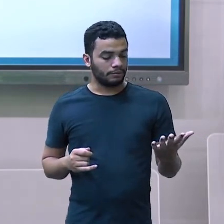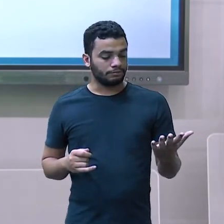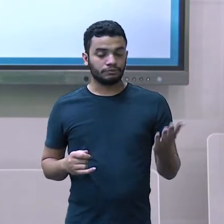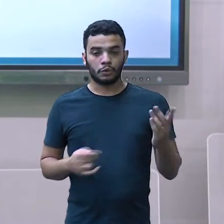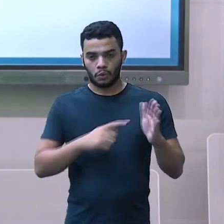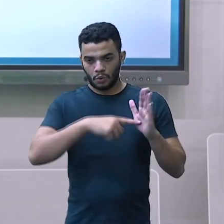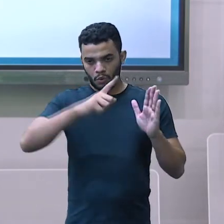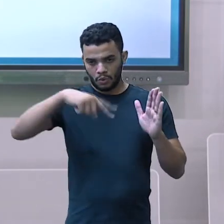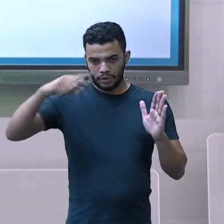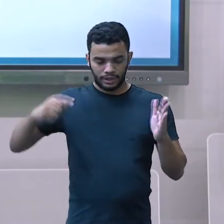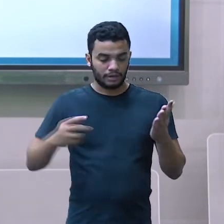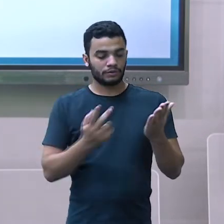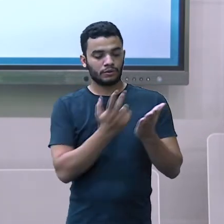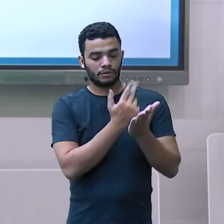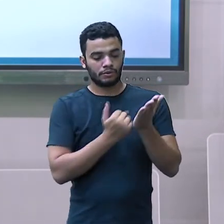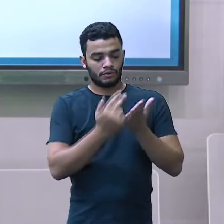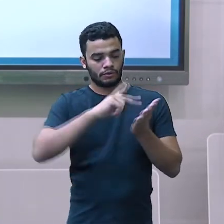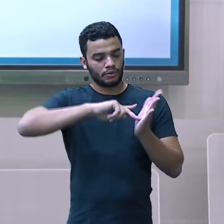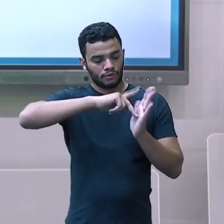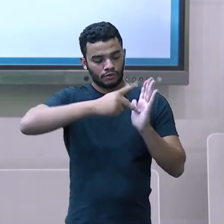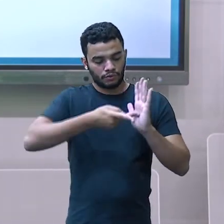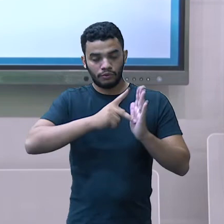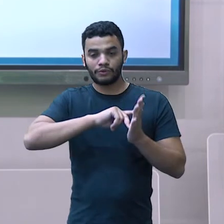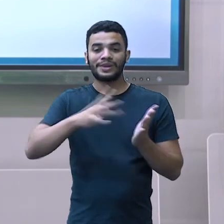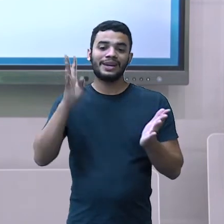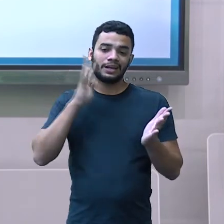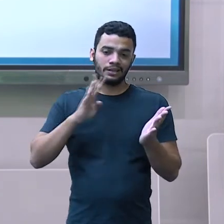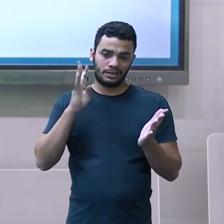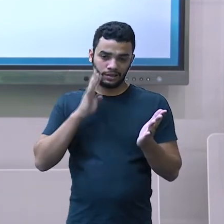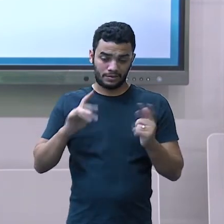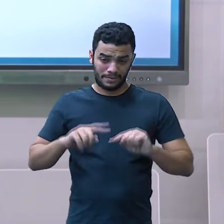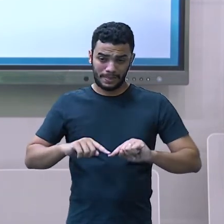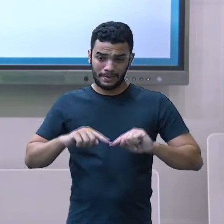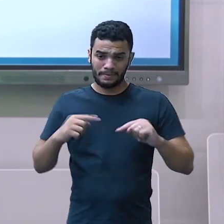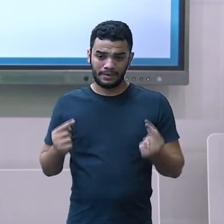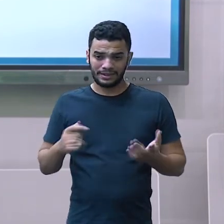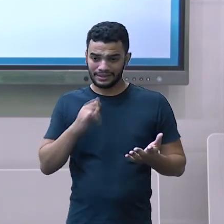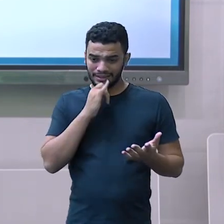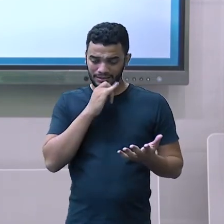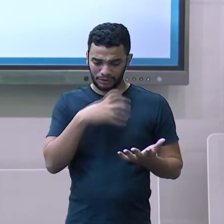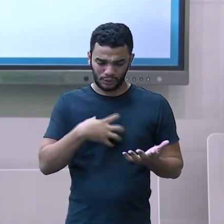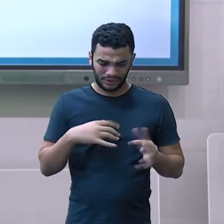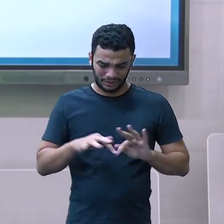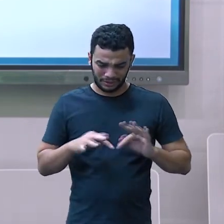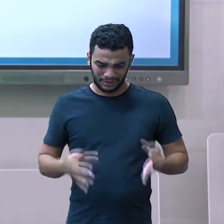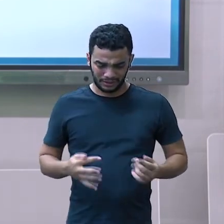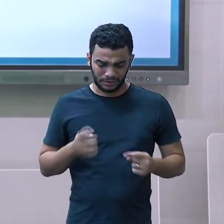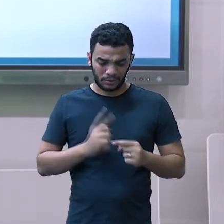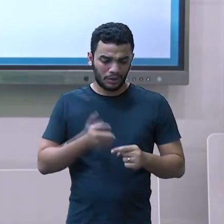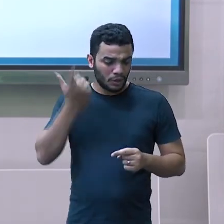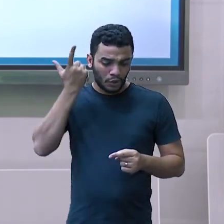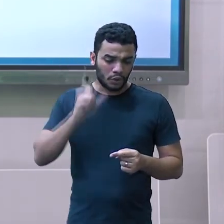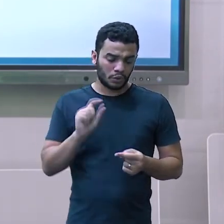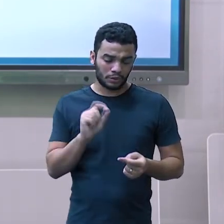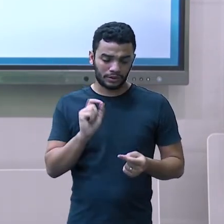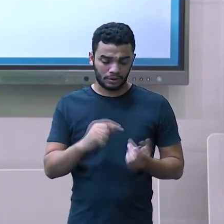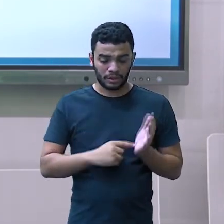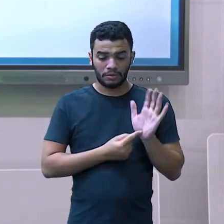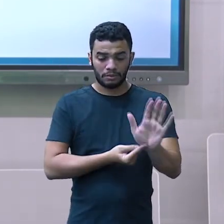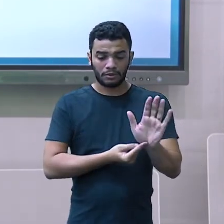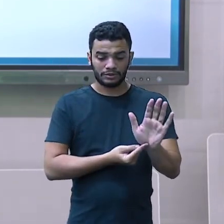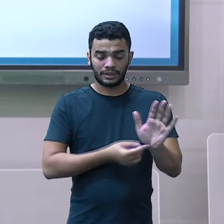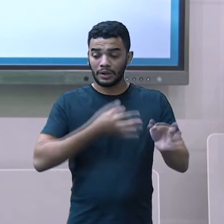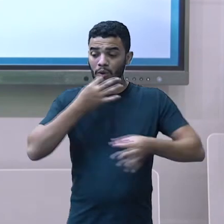esporte e tocam algum instrumento musical. Então, o gráfico ficaria confuso. Então, ele é um gráfico um pouco